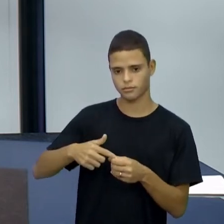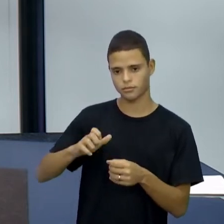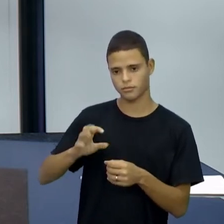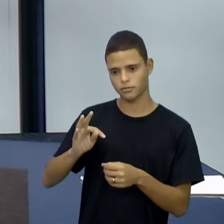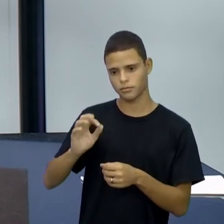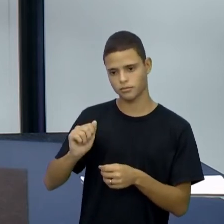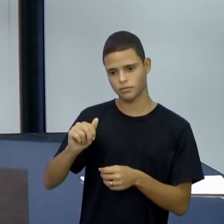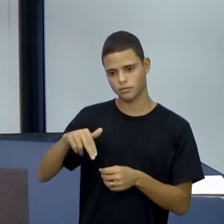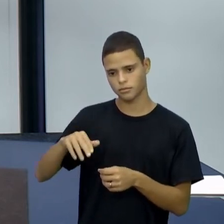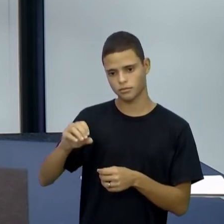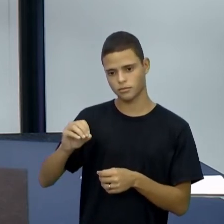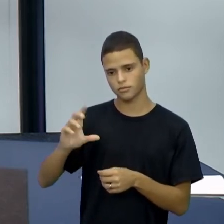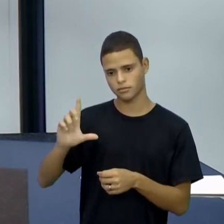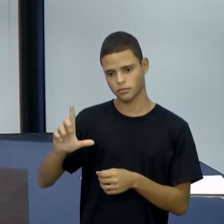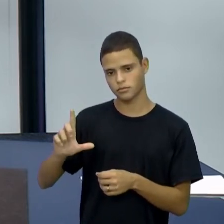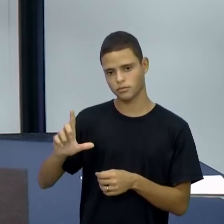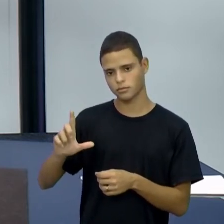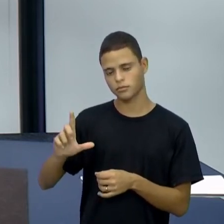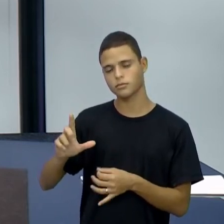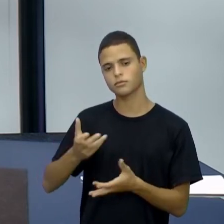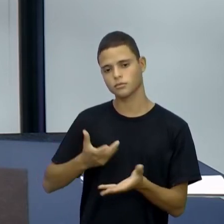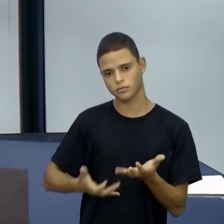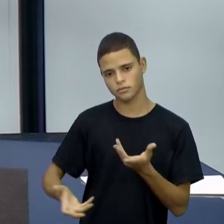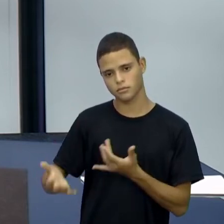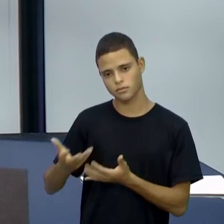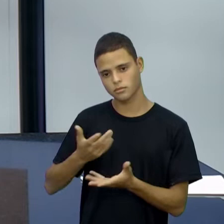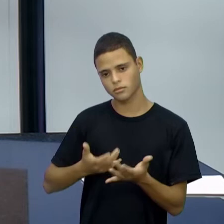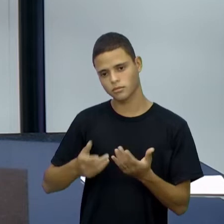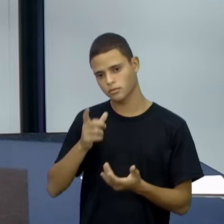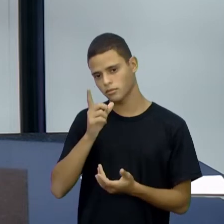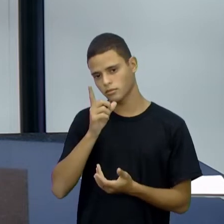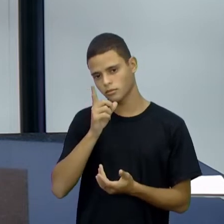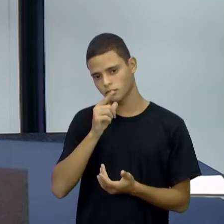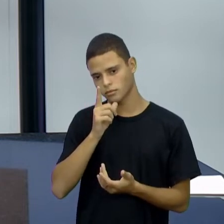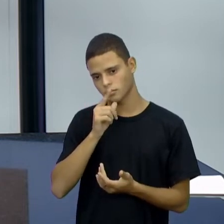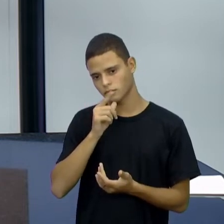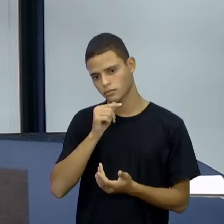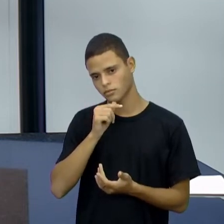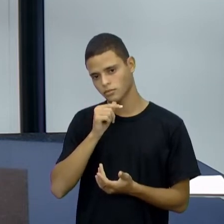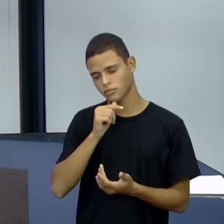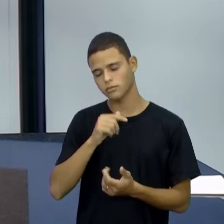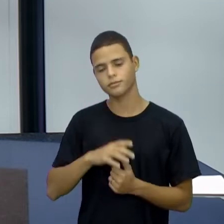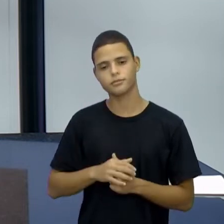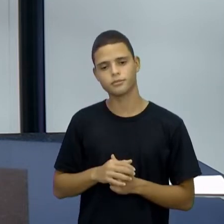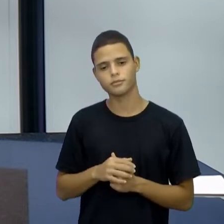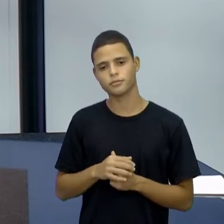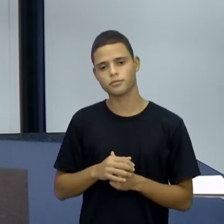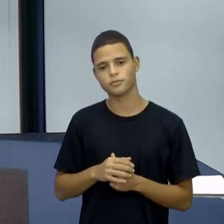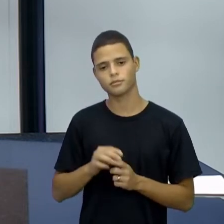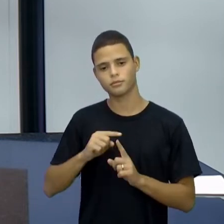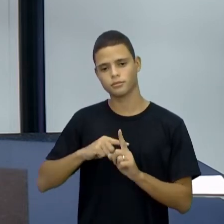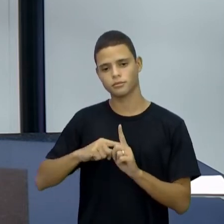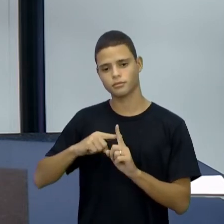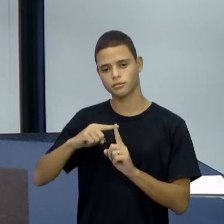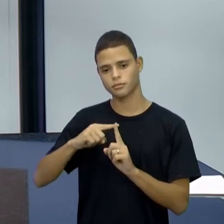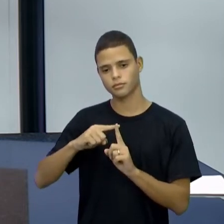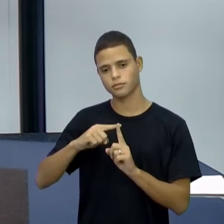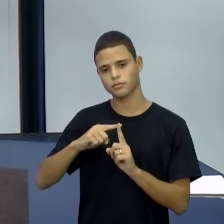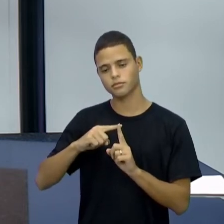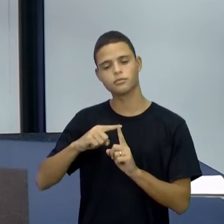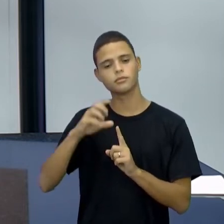presença de ar, ele ferve a água, tá certo? A água expande. Então, ó, parte do calor é usado